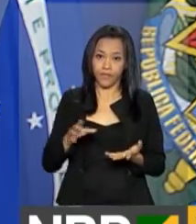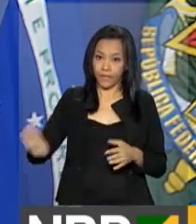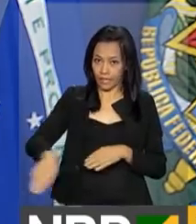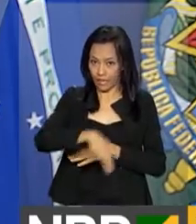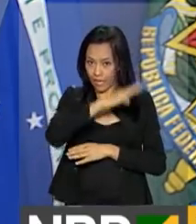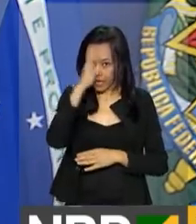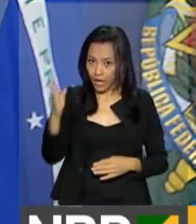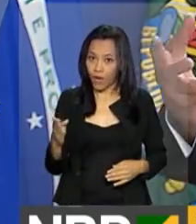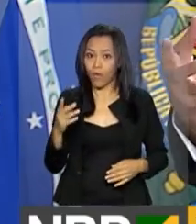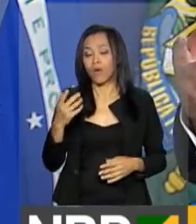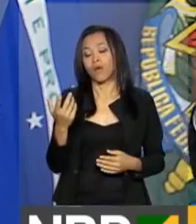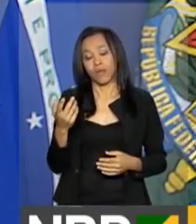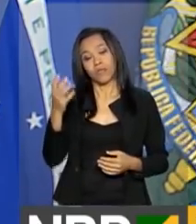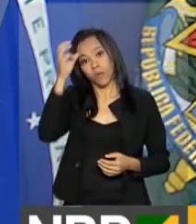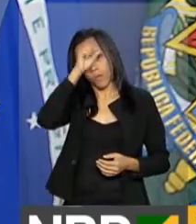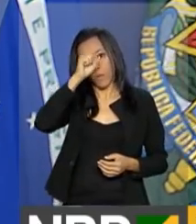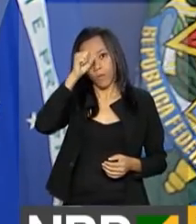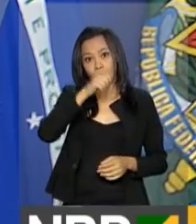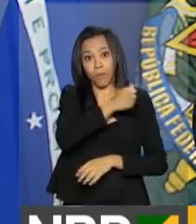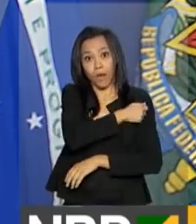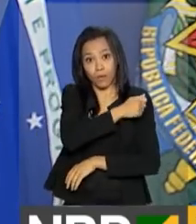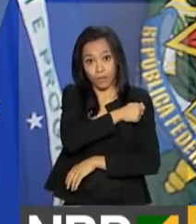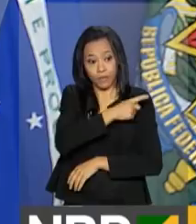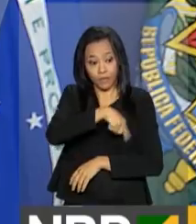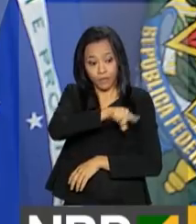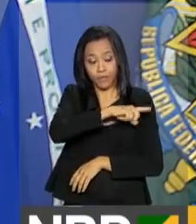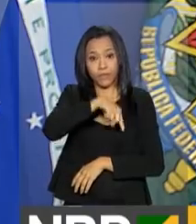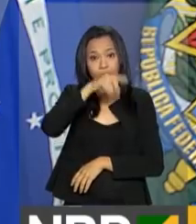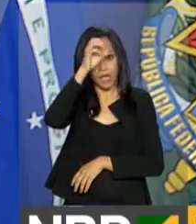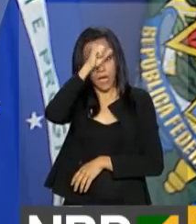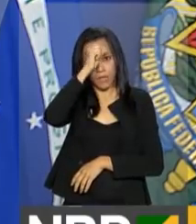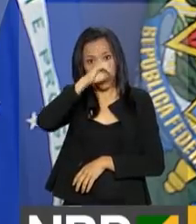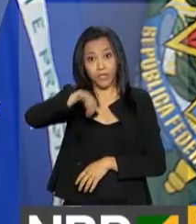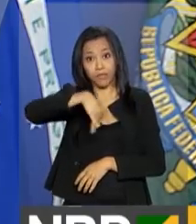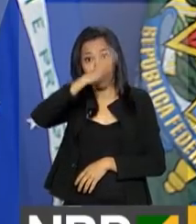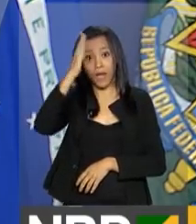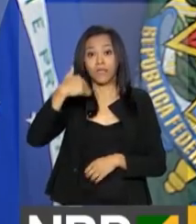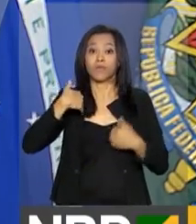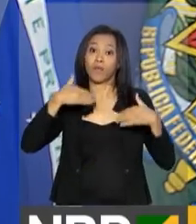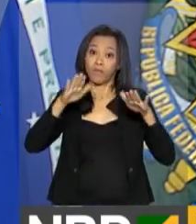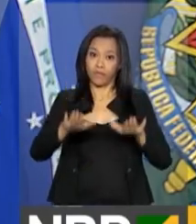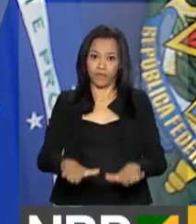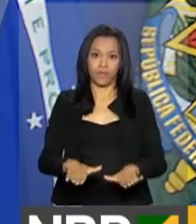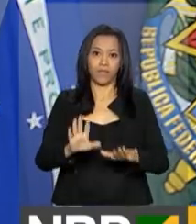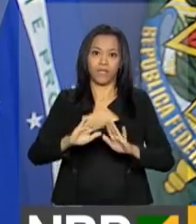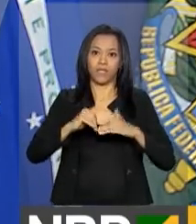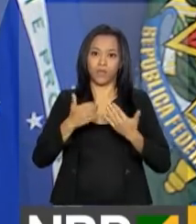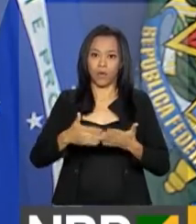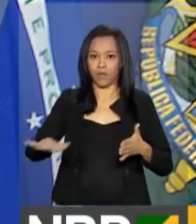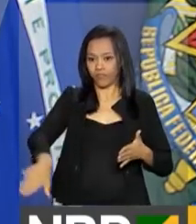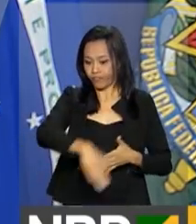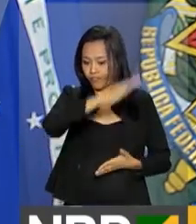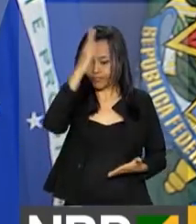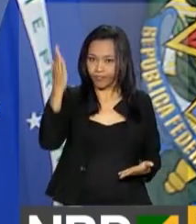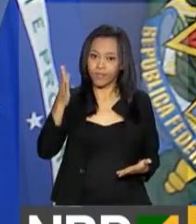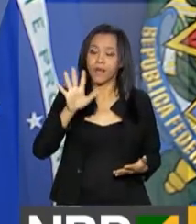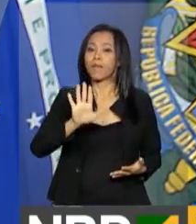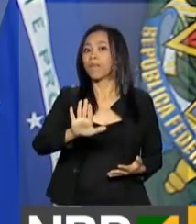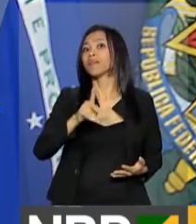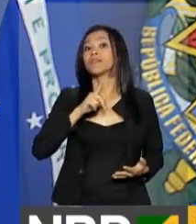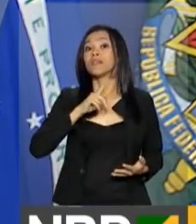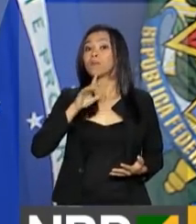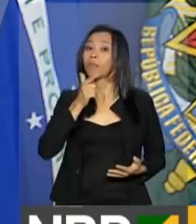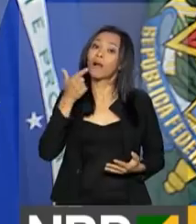aluno aprende mais porque fica mais tempo lá trabalhando no setor educacional na questão educacional mas tem uma vertente